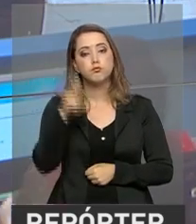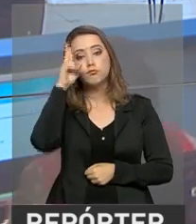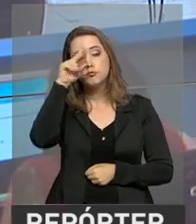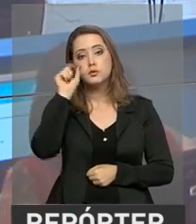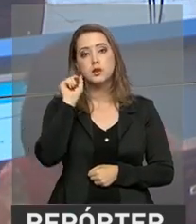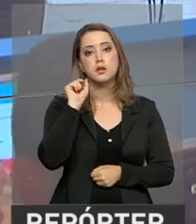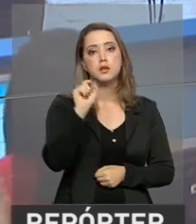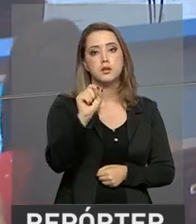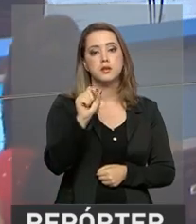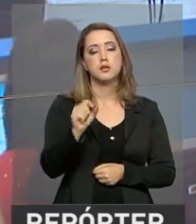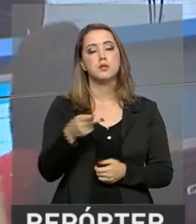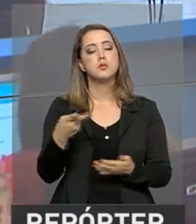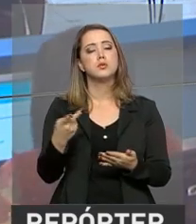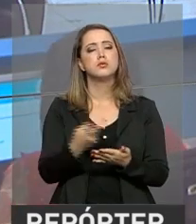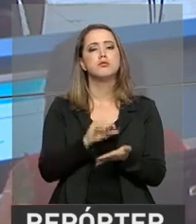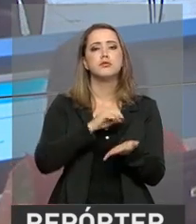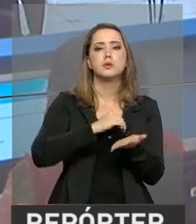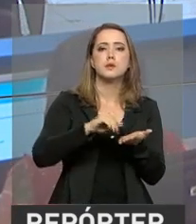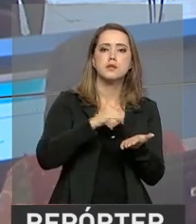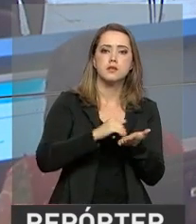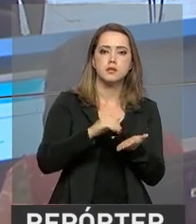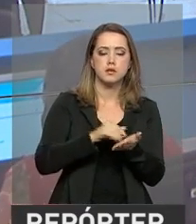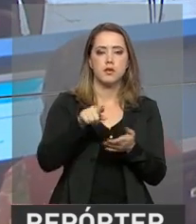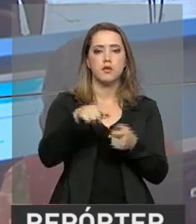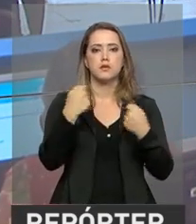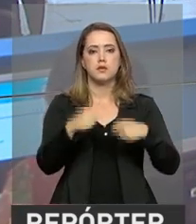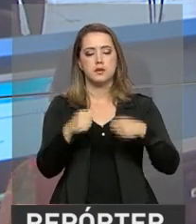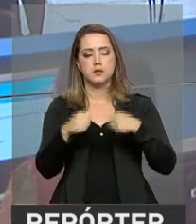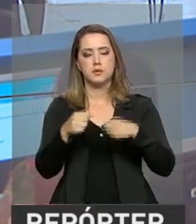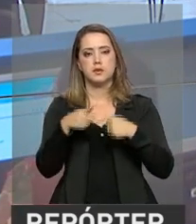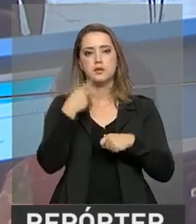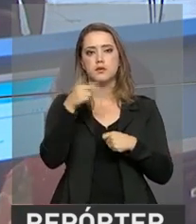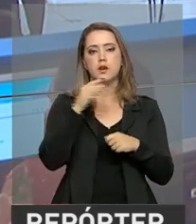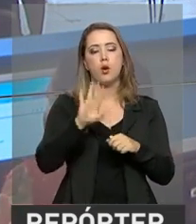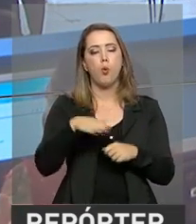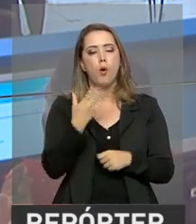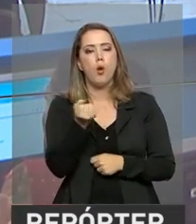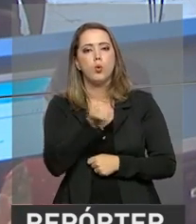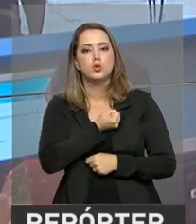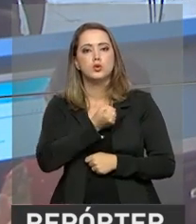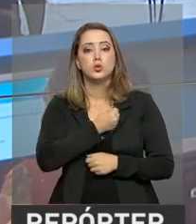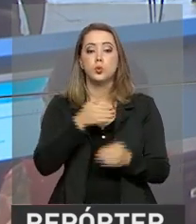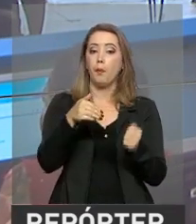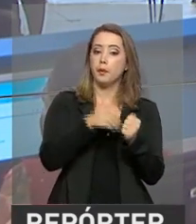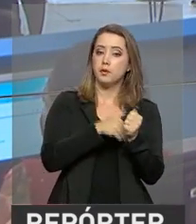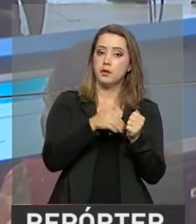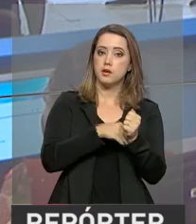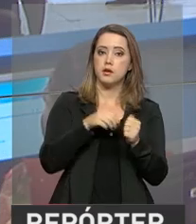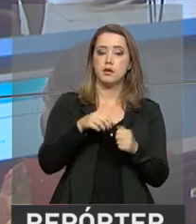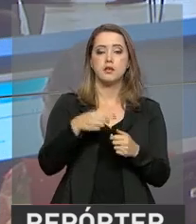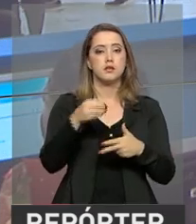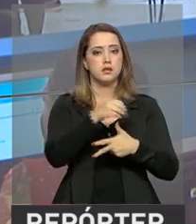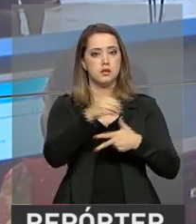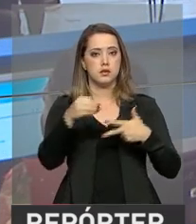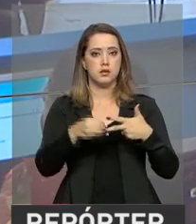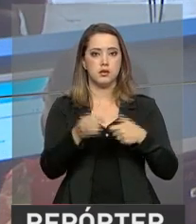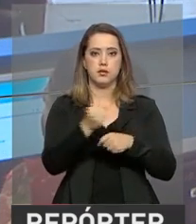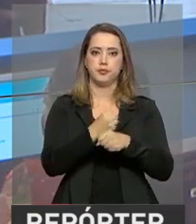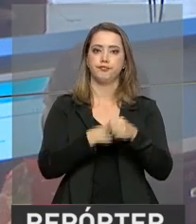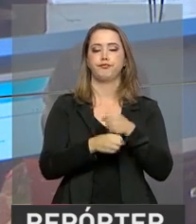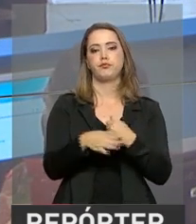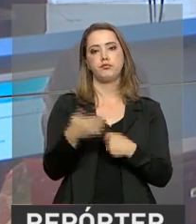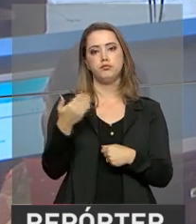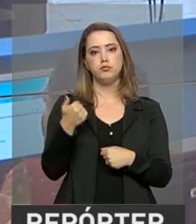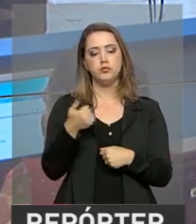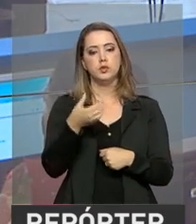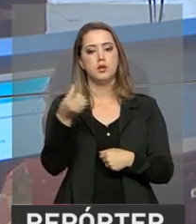que, ao se inscrever, o candidato tem que informar o número e a senha do Enem de 2015. No dia 6 de junho será